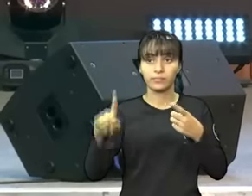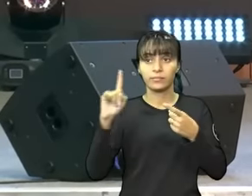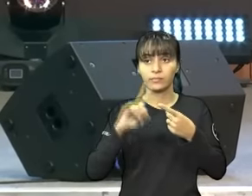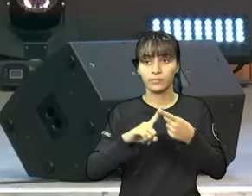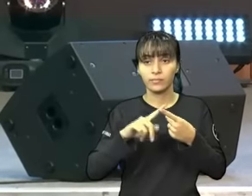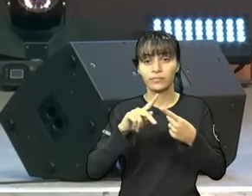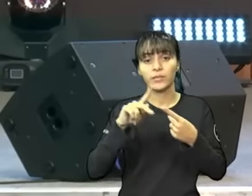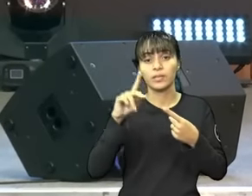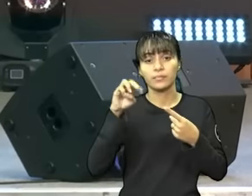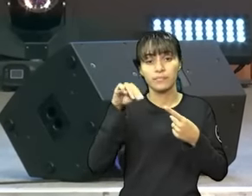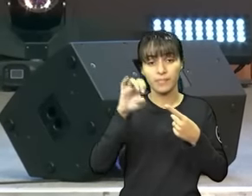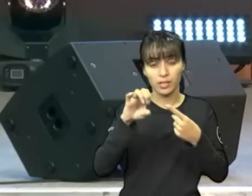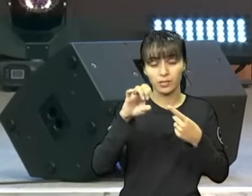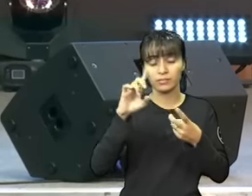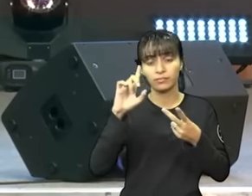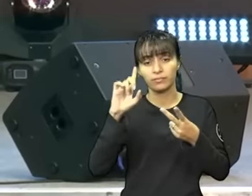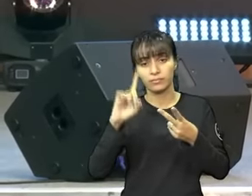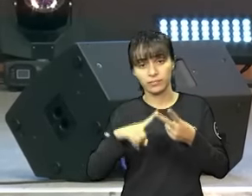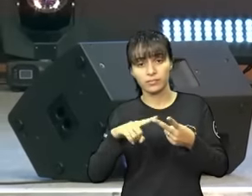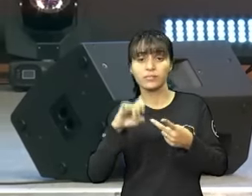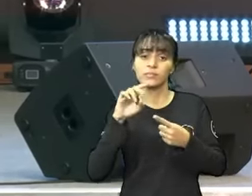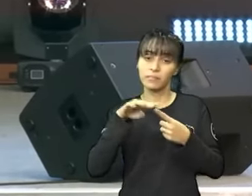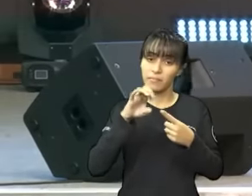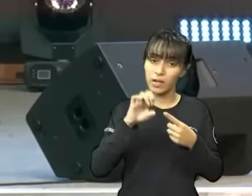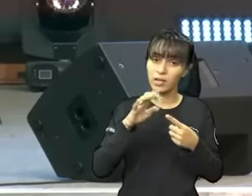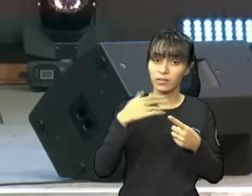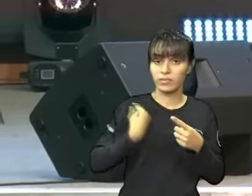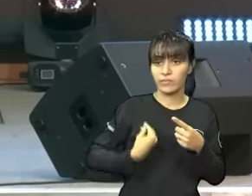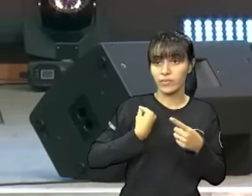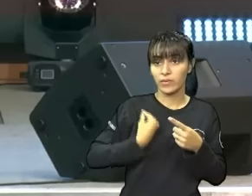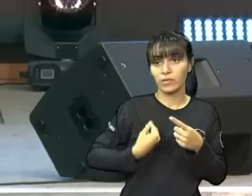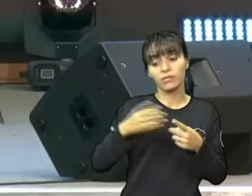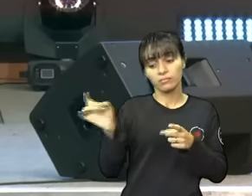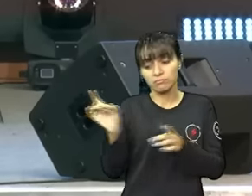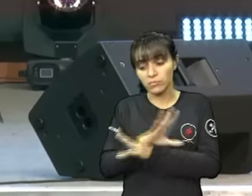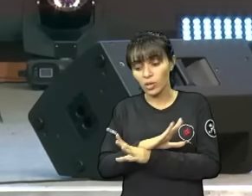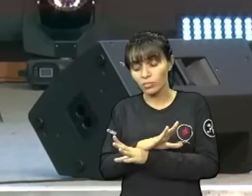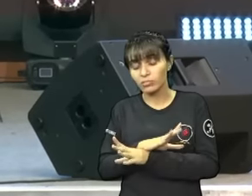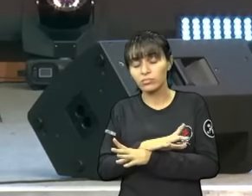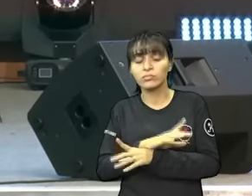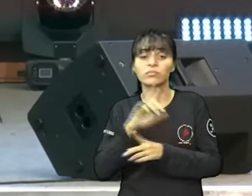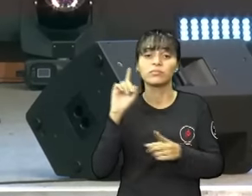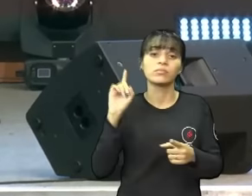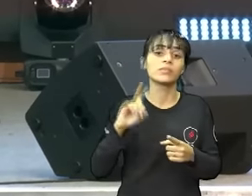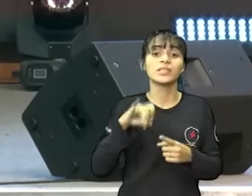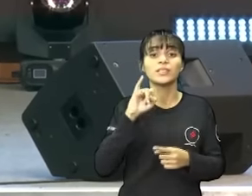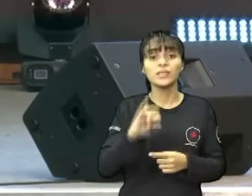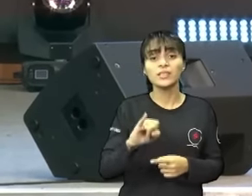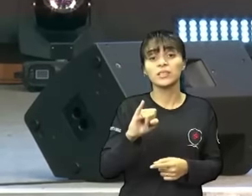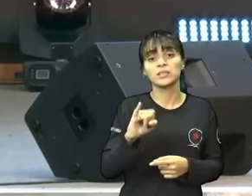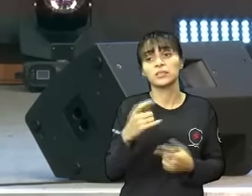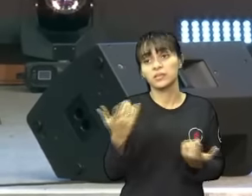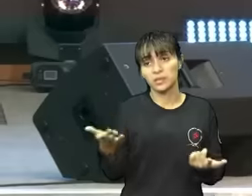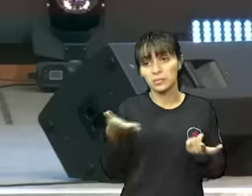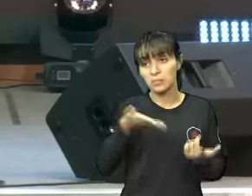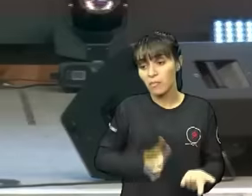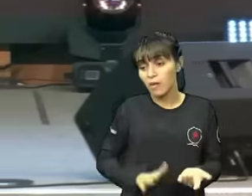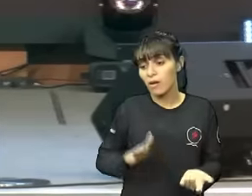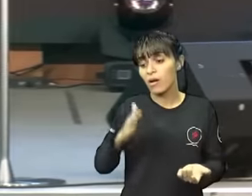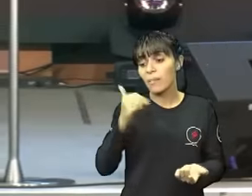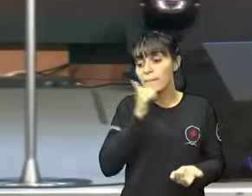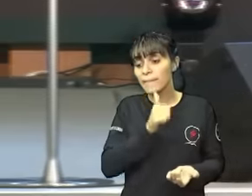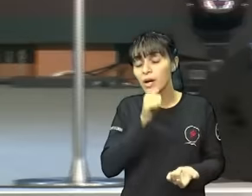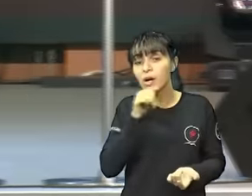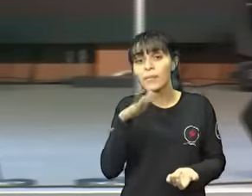é fácil de mãe se a mãe tiver viva Tá preenchido o vazio mas se quando o cara nasceu a mãe